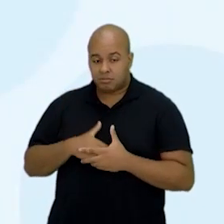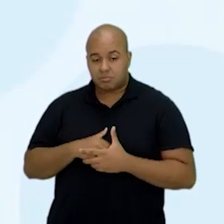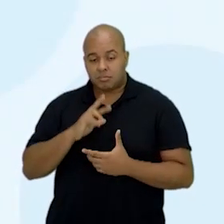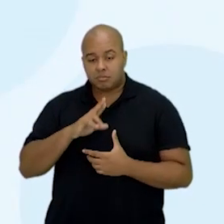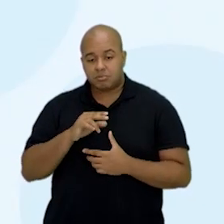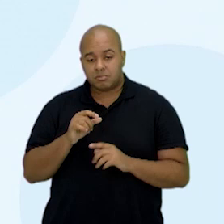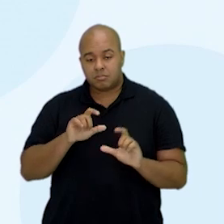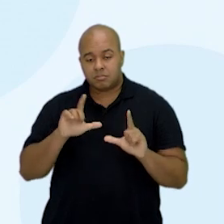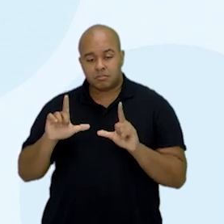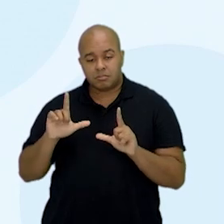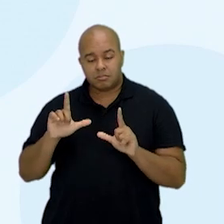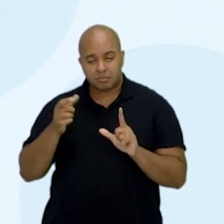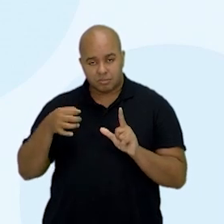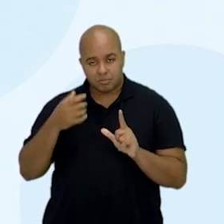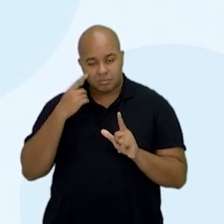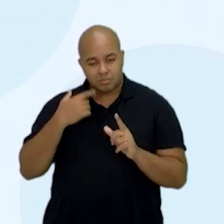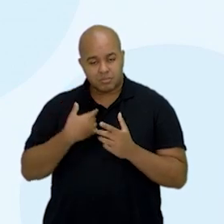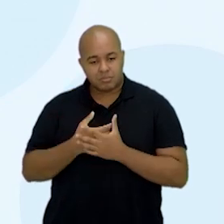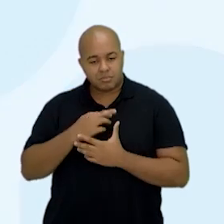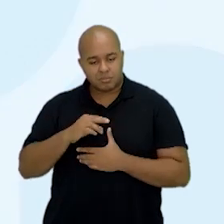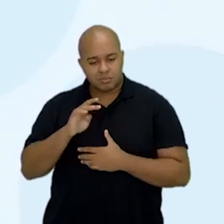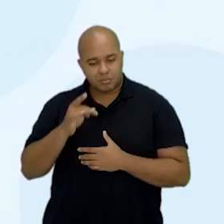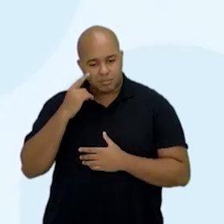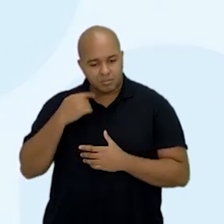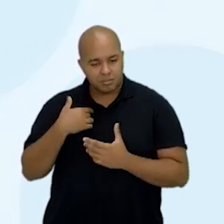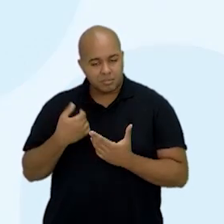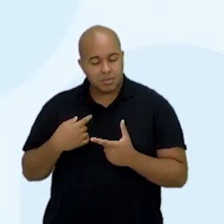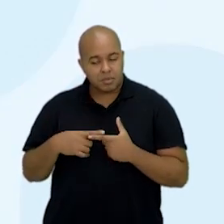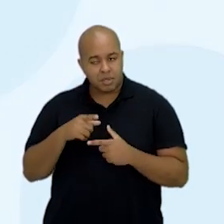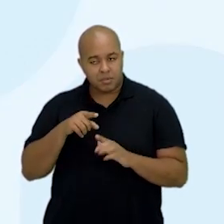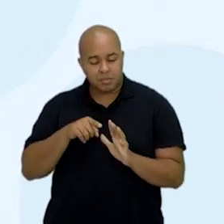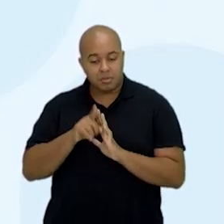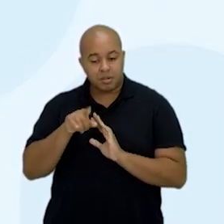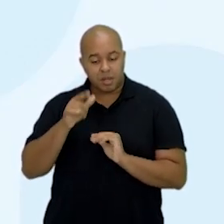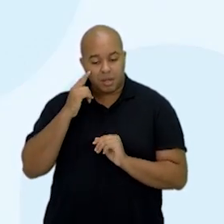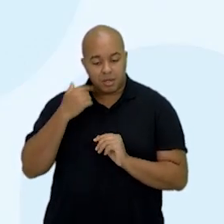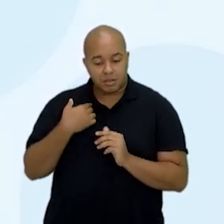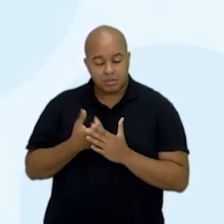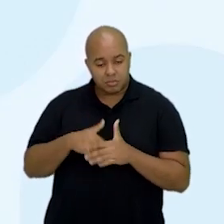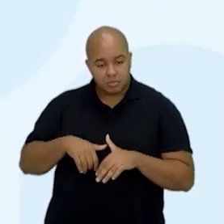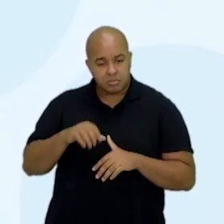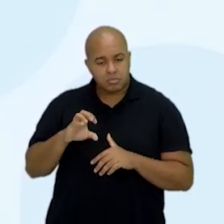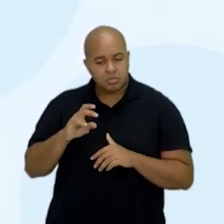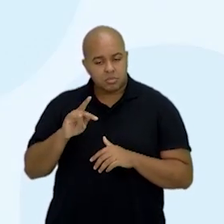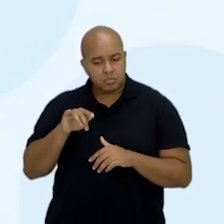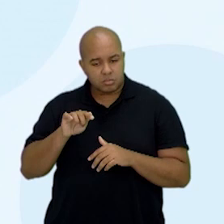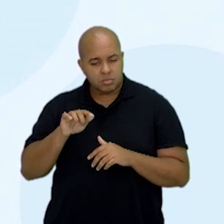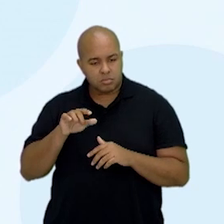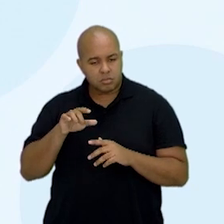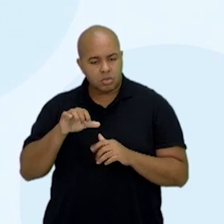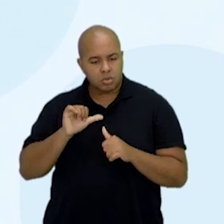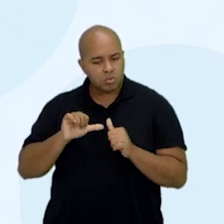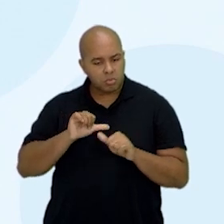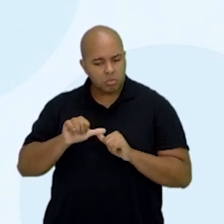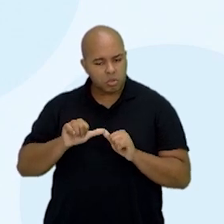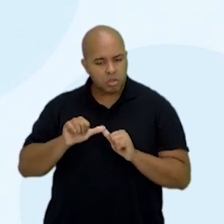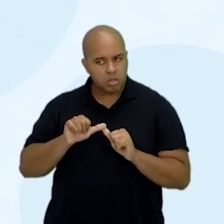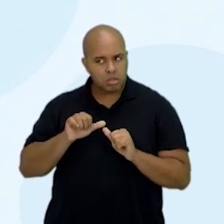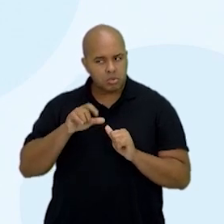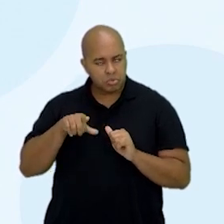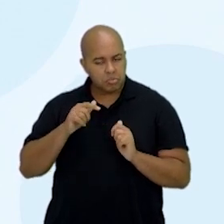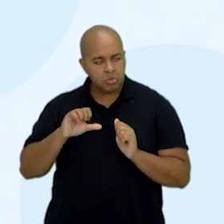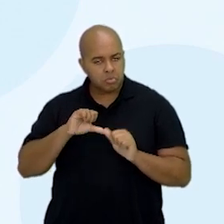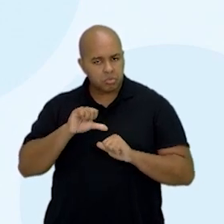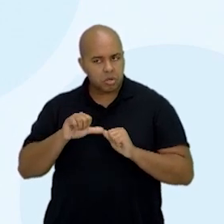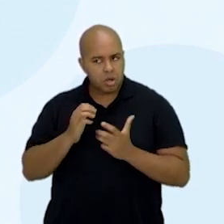a resposta na tela certinho sou porque a pergunta foi e ficou Changeman Se você